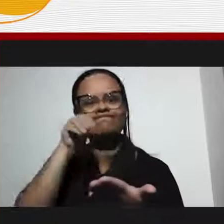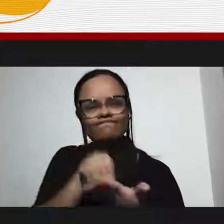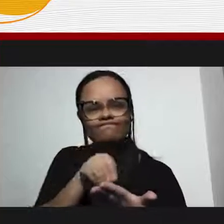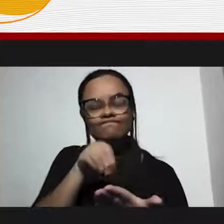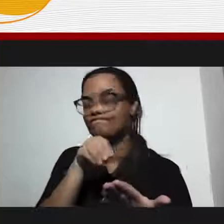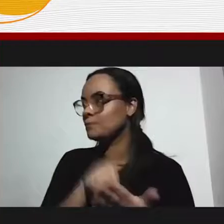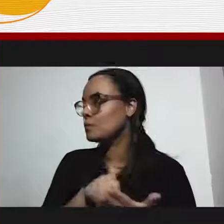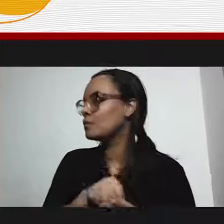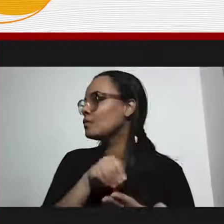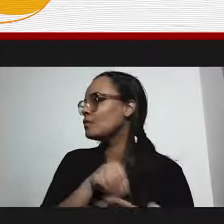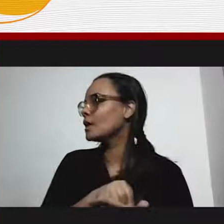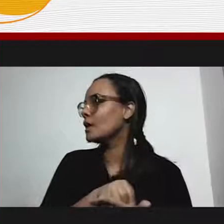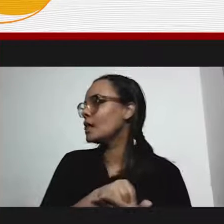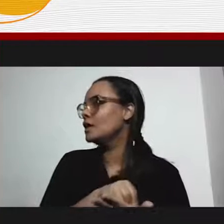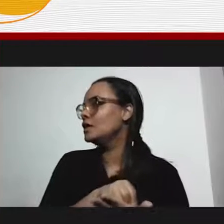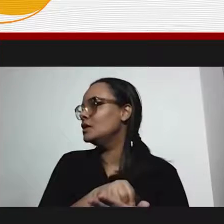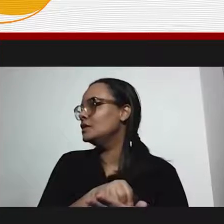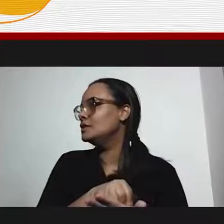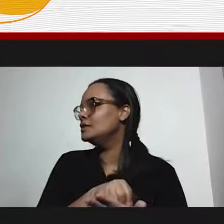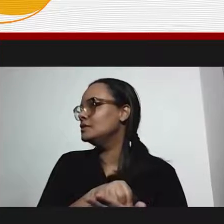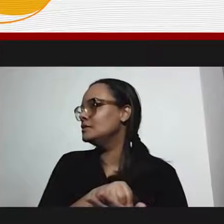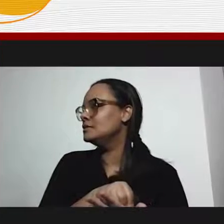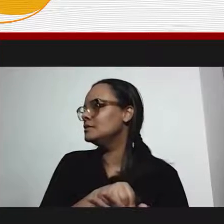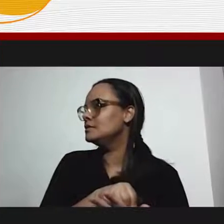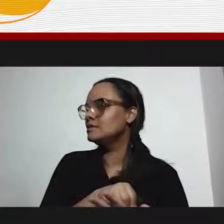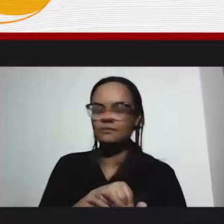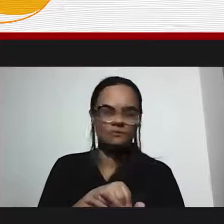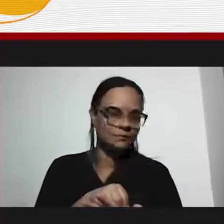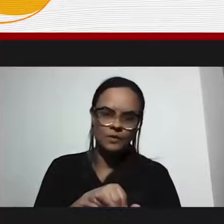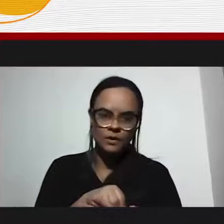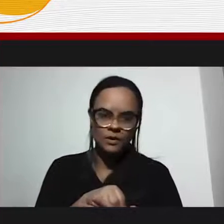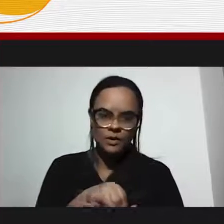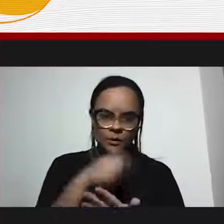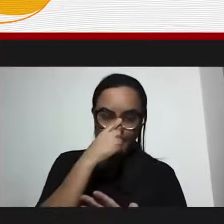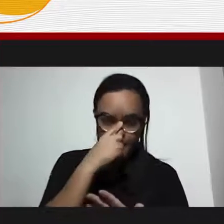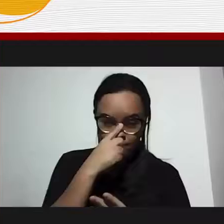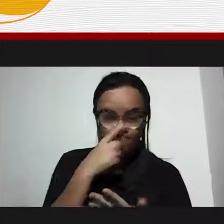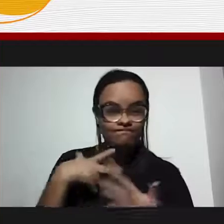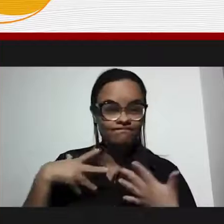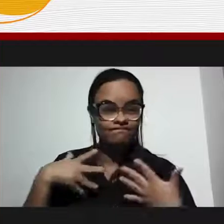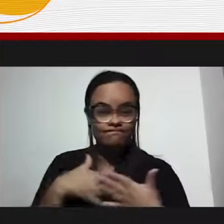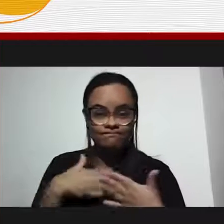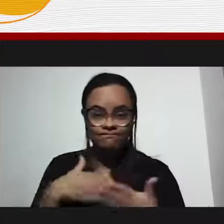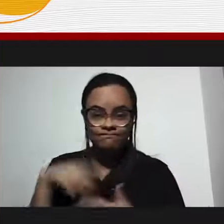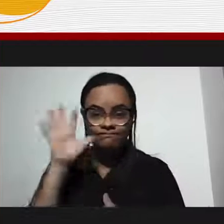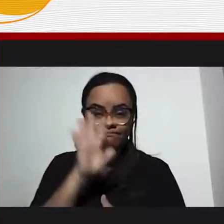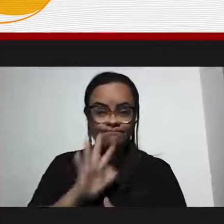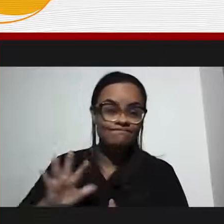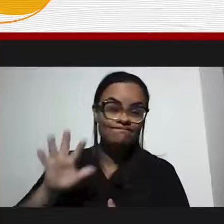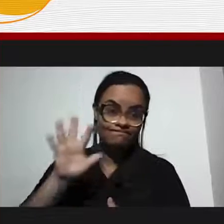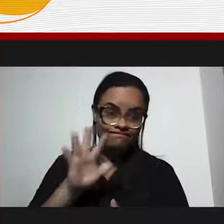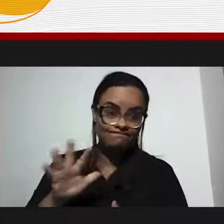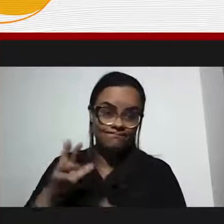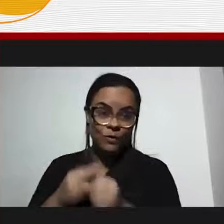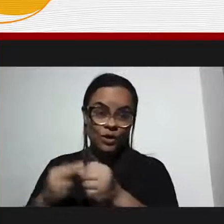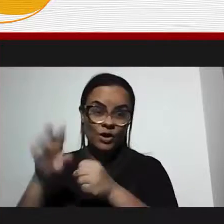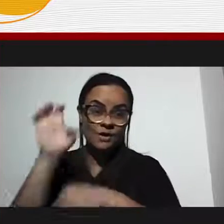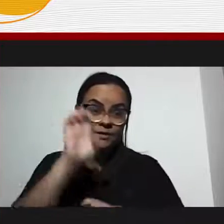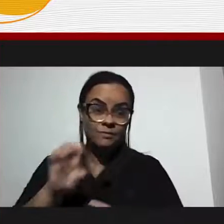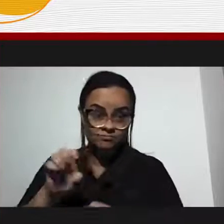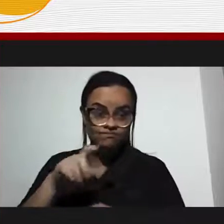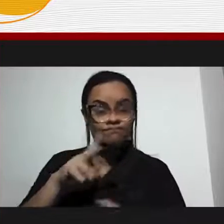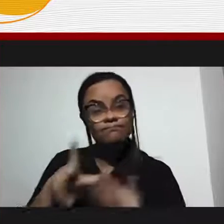Se em grandes cidades, em grandes estados, já temos essa dificuldade,